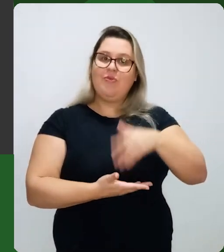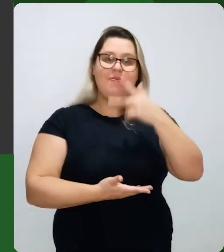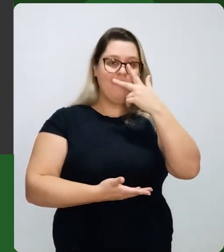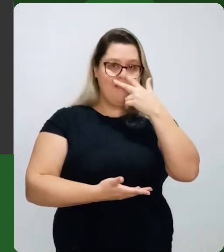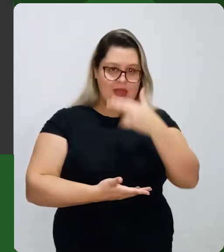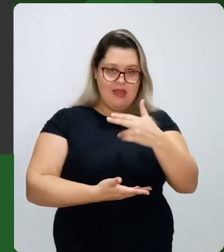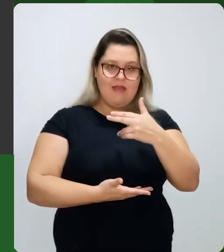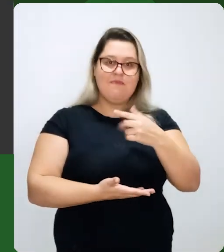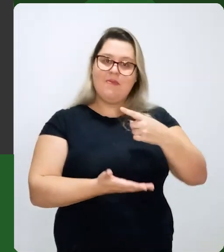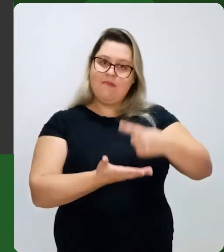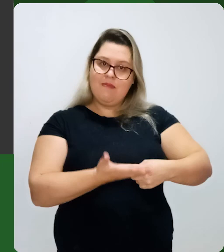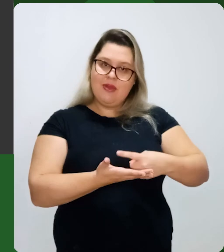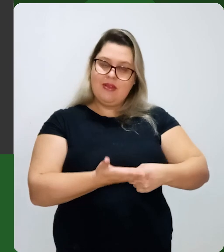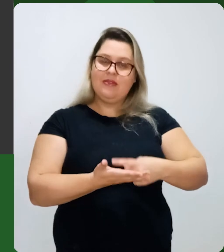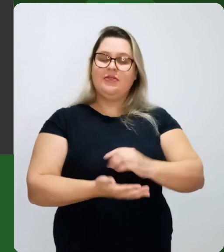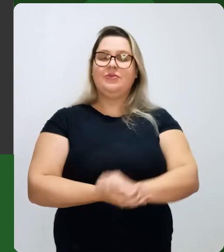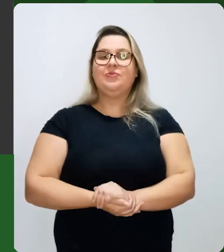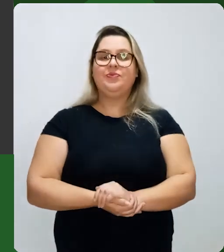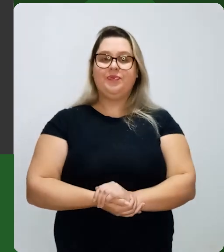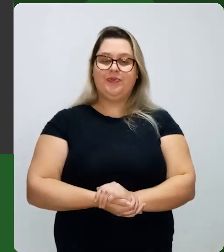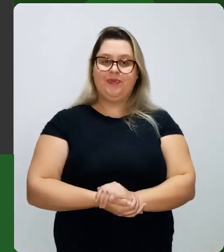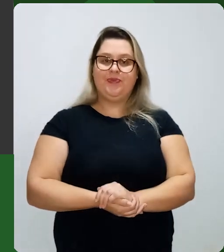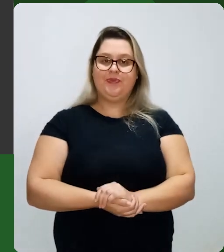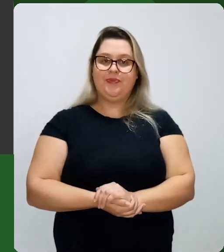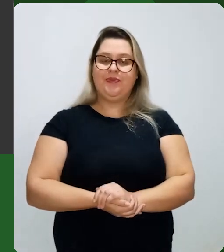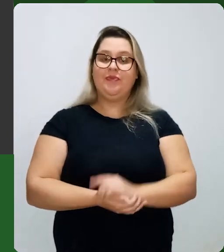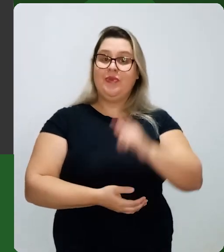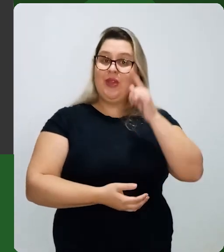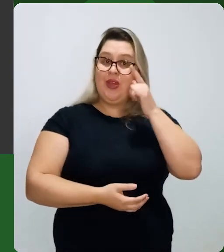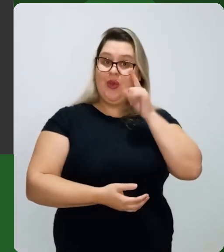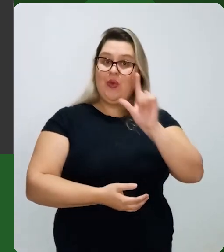parte de baixo, eu vou fazer essa mesma marcação.